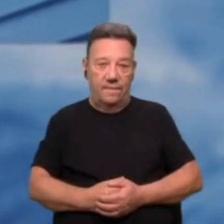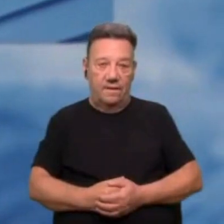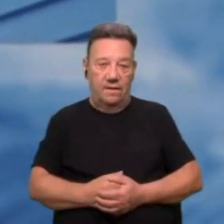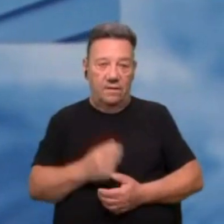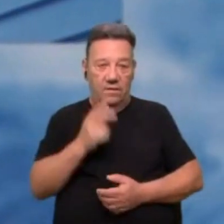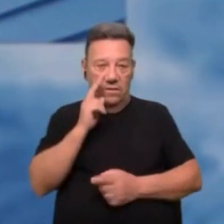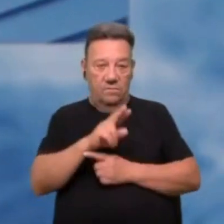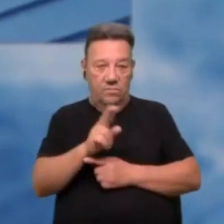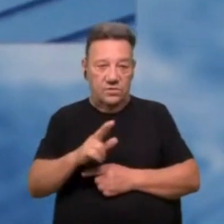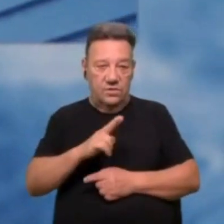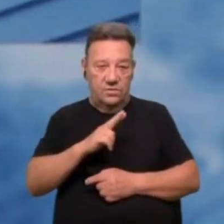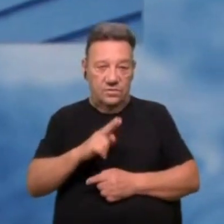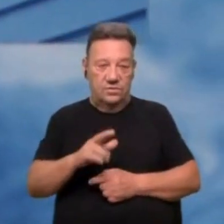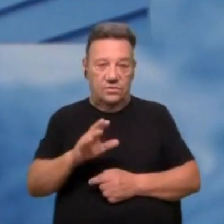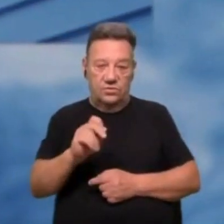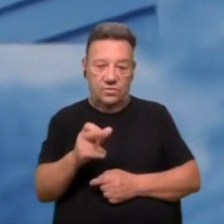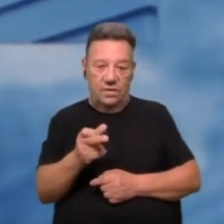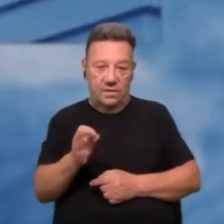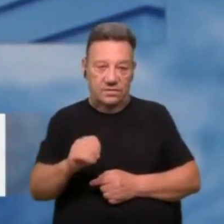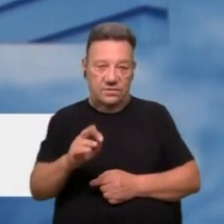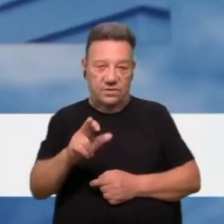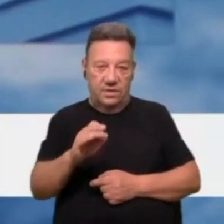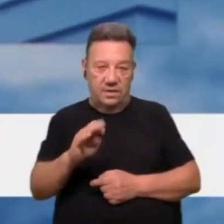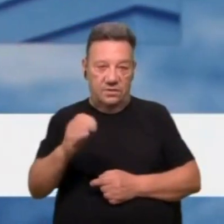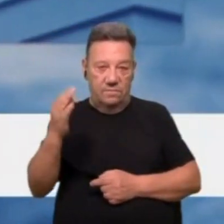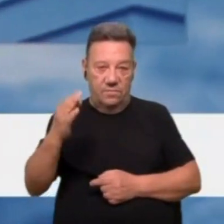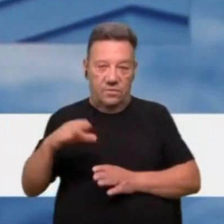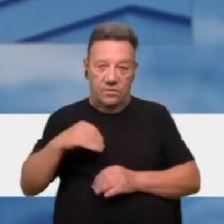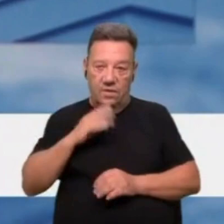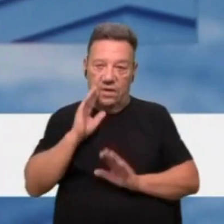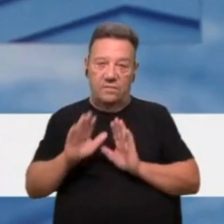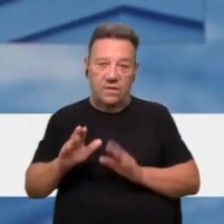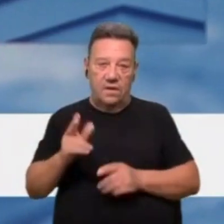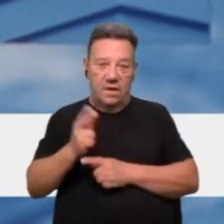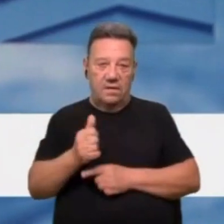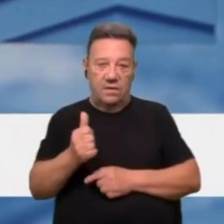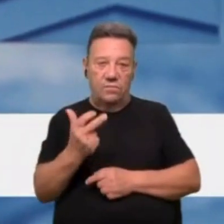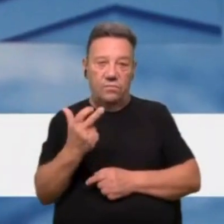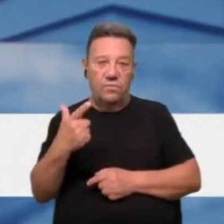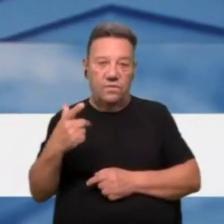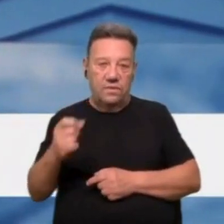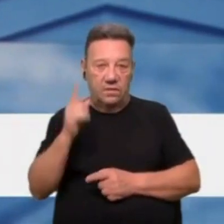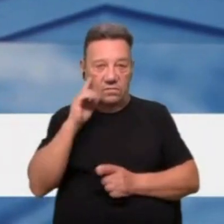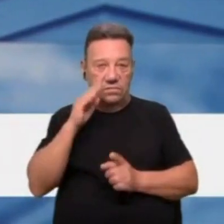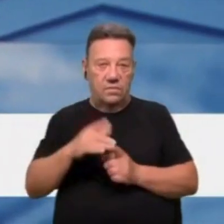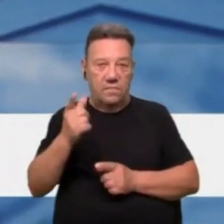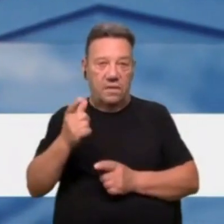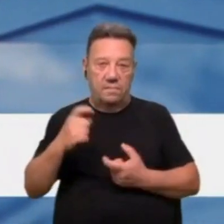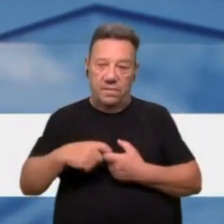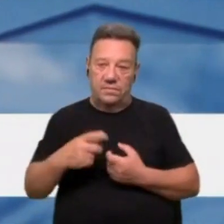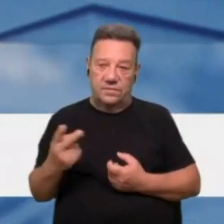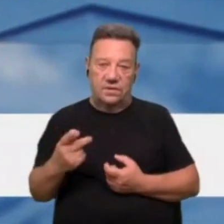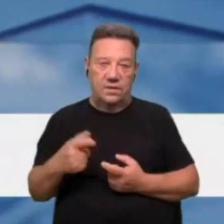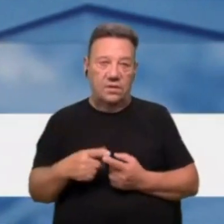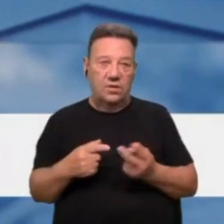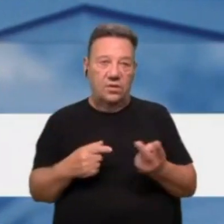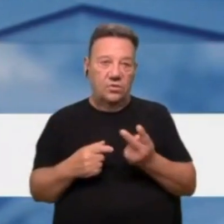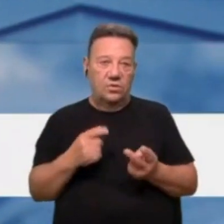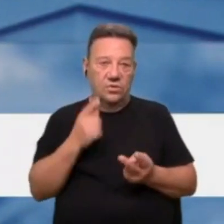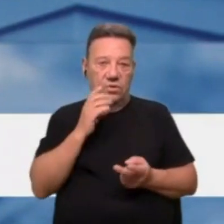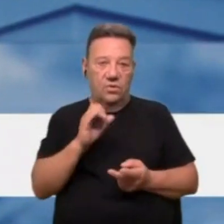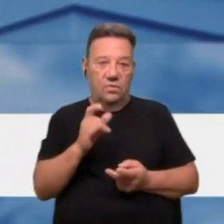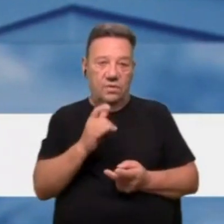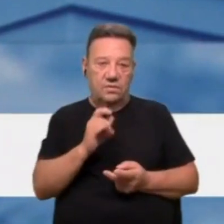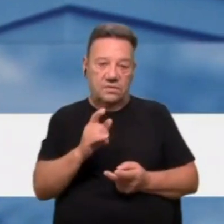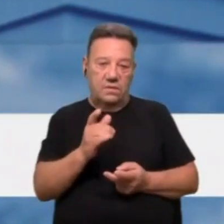O Museu Nacional Soares dos Reis, no Porto, acolhe a exposição de arte bruta. É o resultado de uma parceria de dois